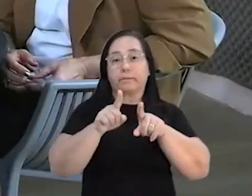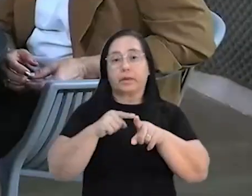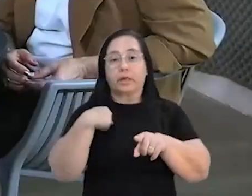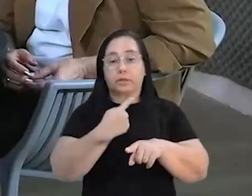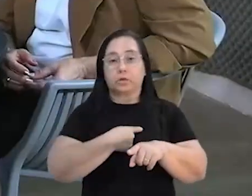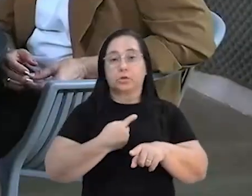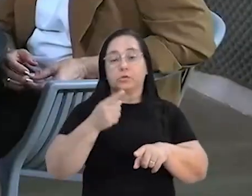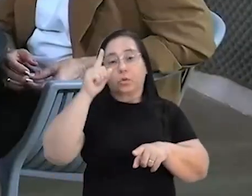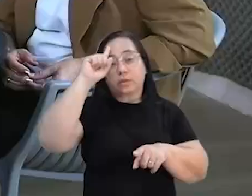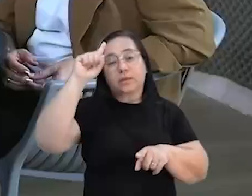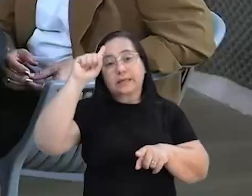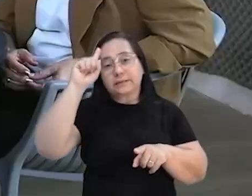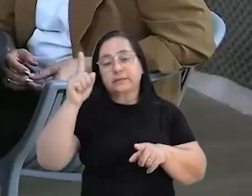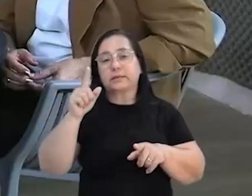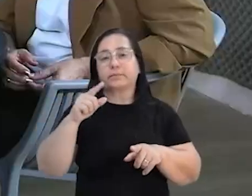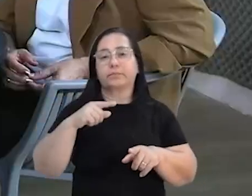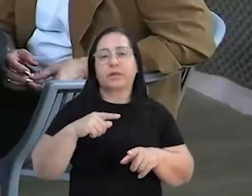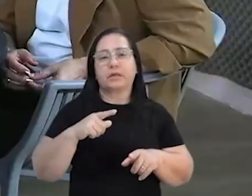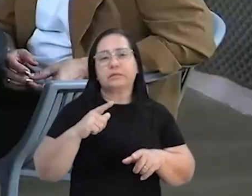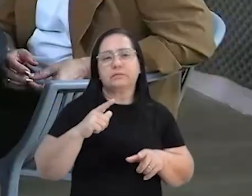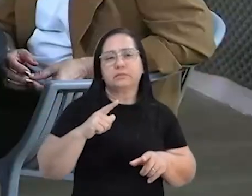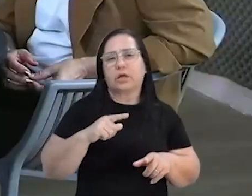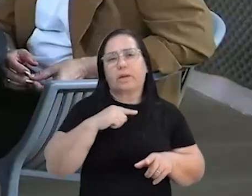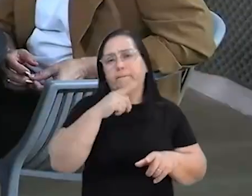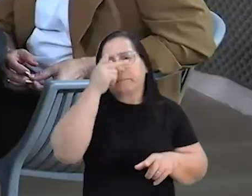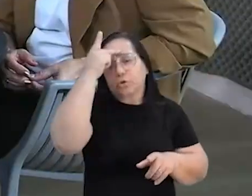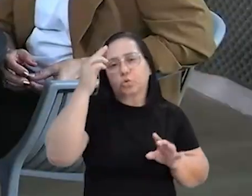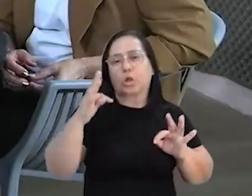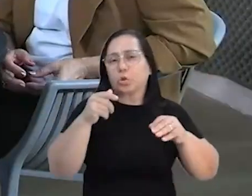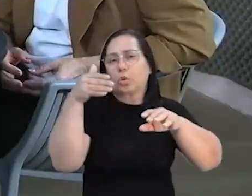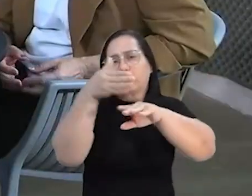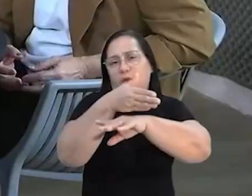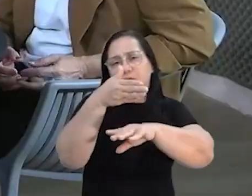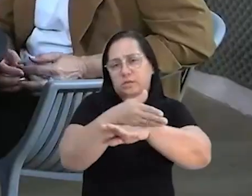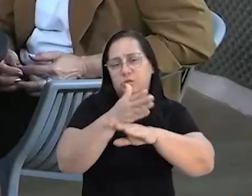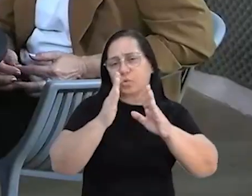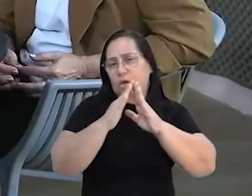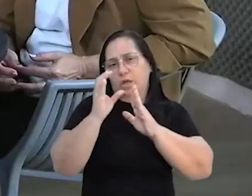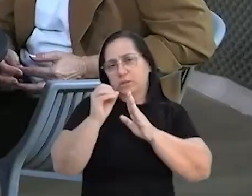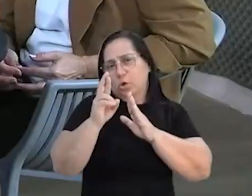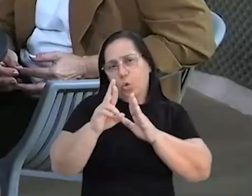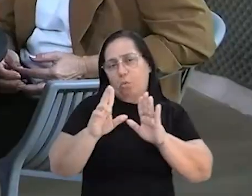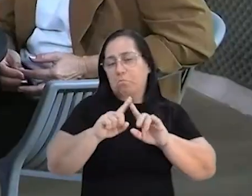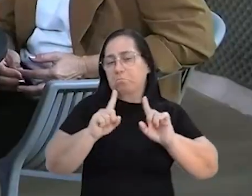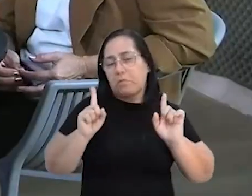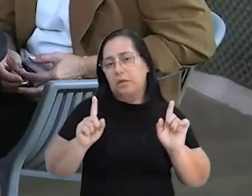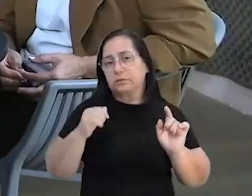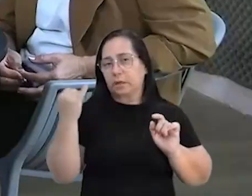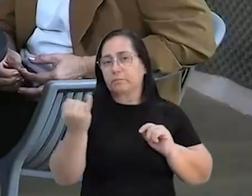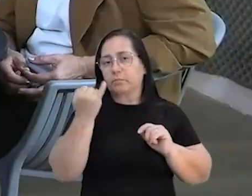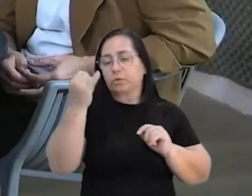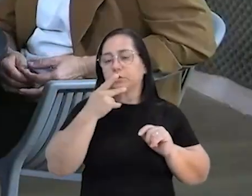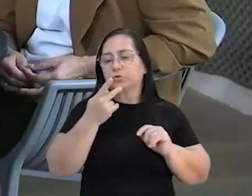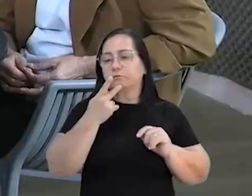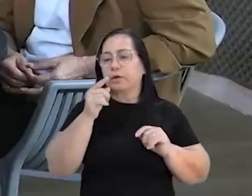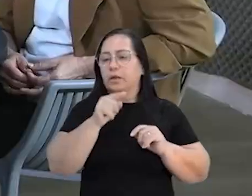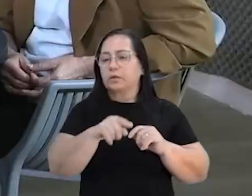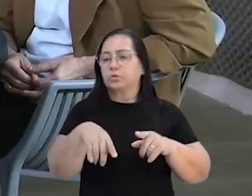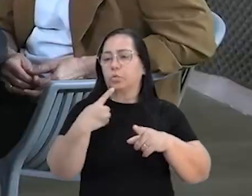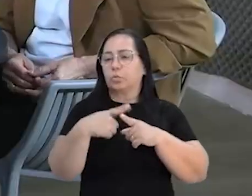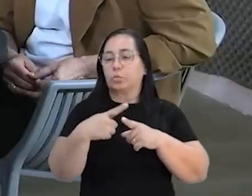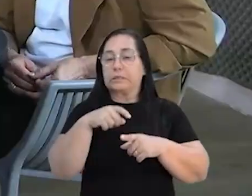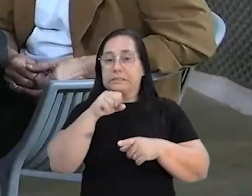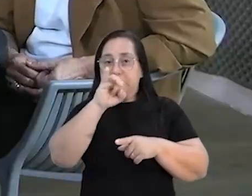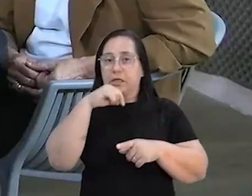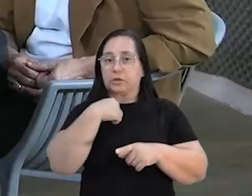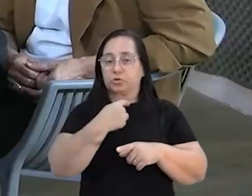dia, né? Apesar de nem todo mundo ter acesso à Casa Cor, por exemplo, né? A lugar como esse. Mas é importante falar nisso, porque se a